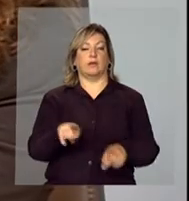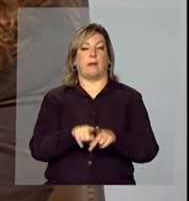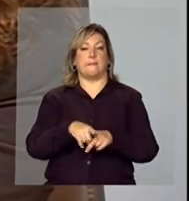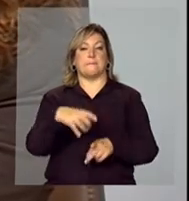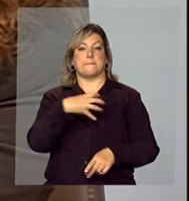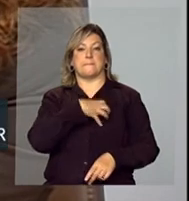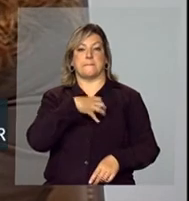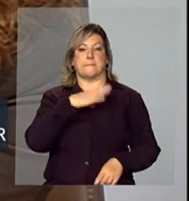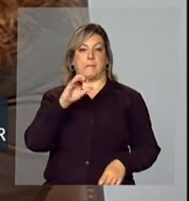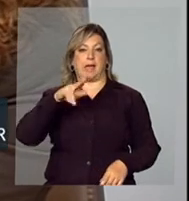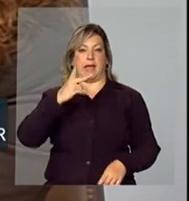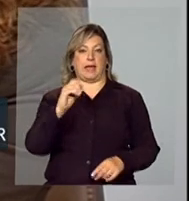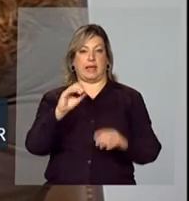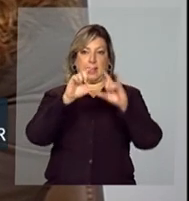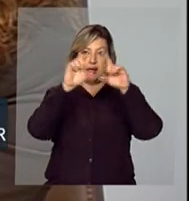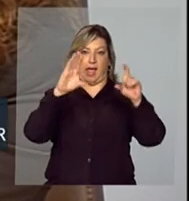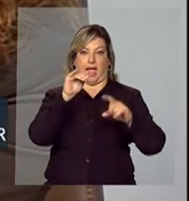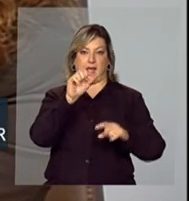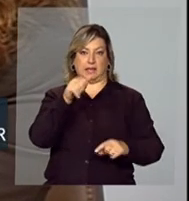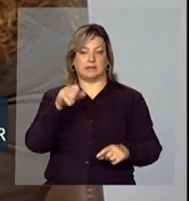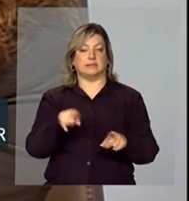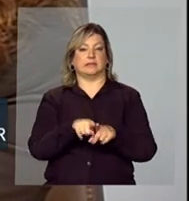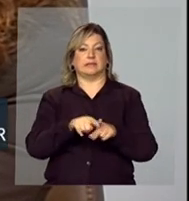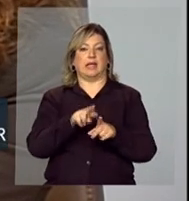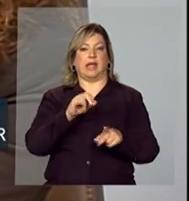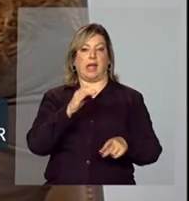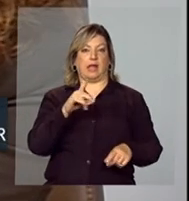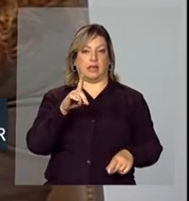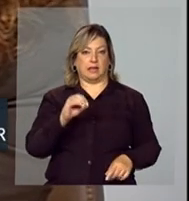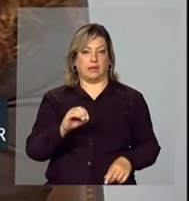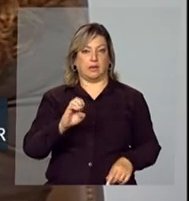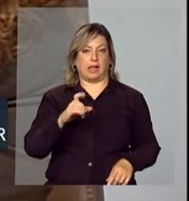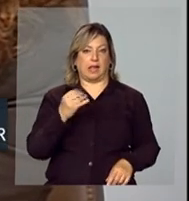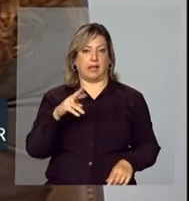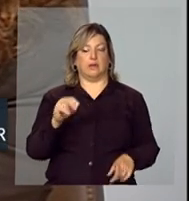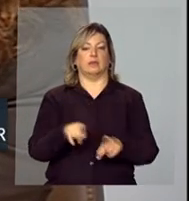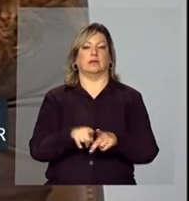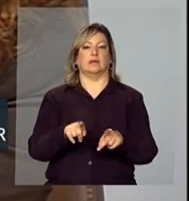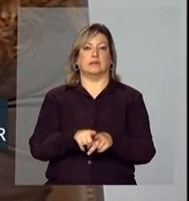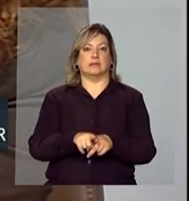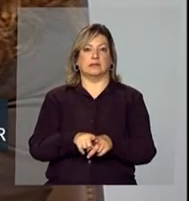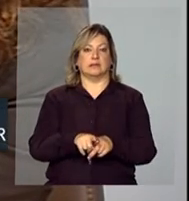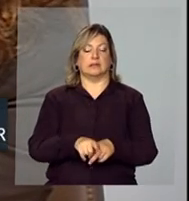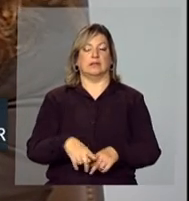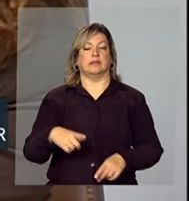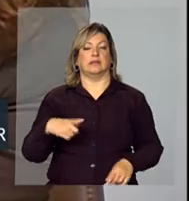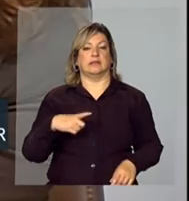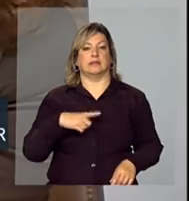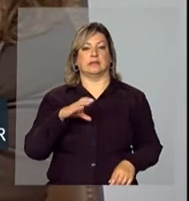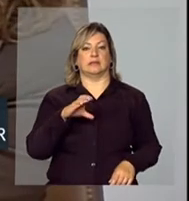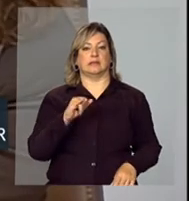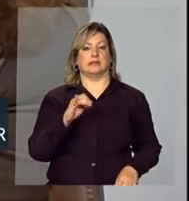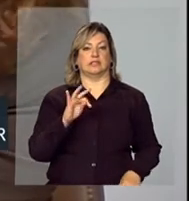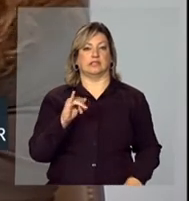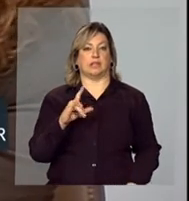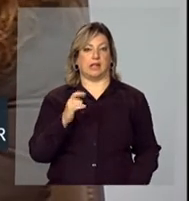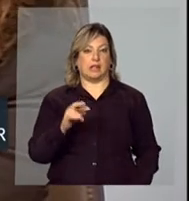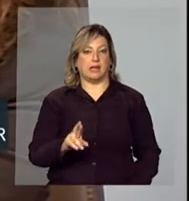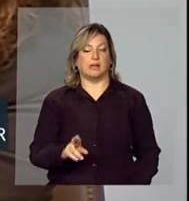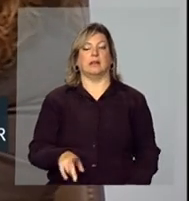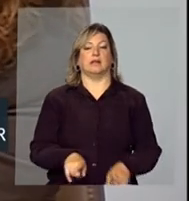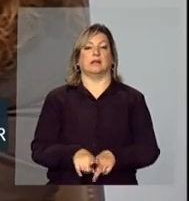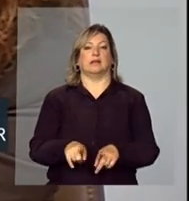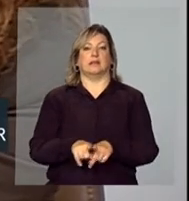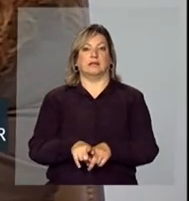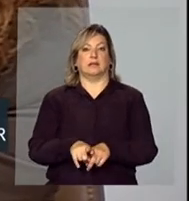em nono lugar e Ricardo Eletro Insinuante City Lar e um outro shopping que que é isso